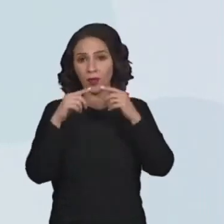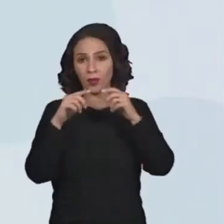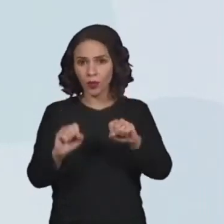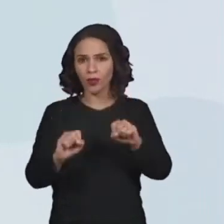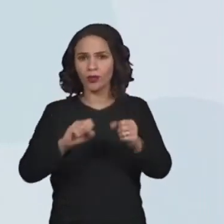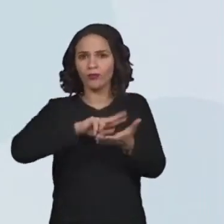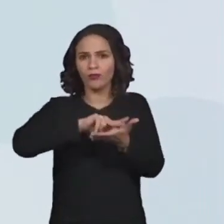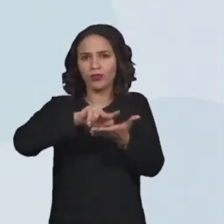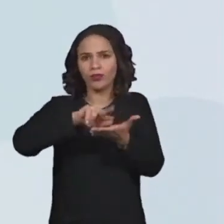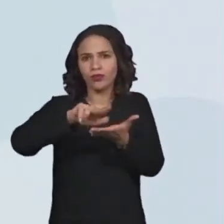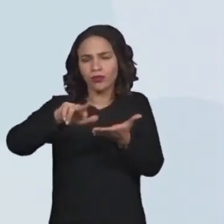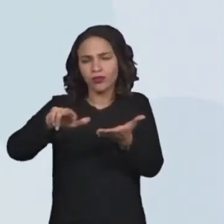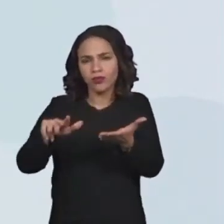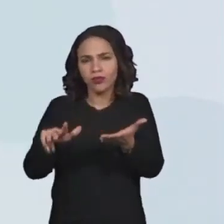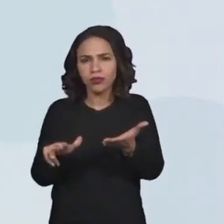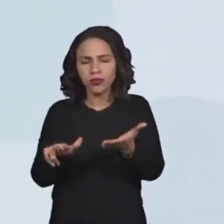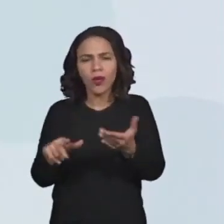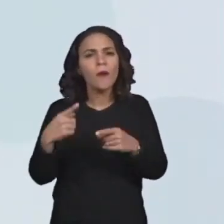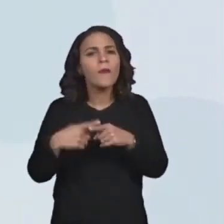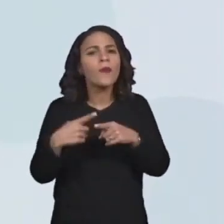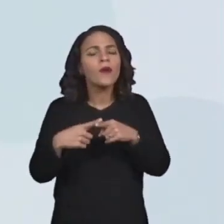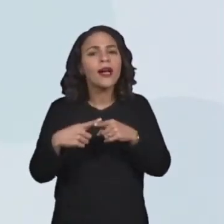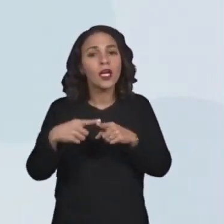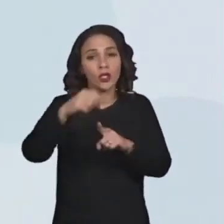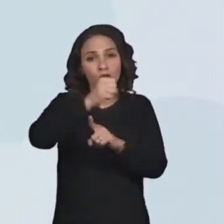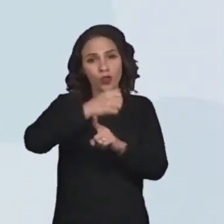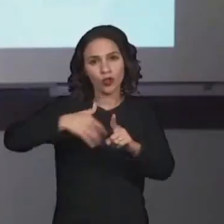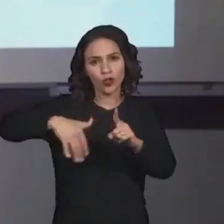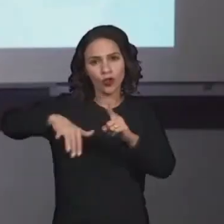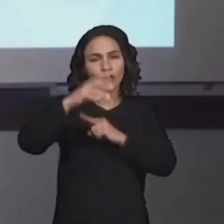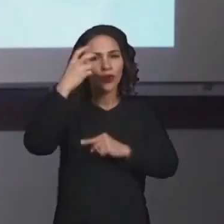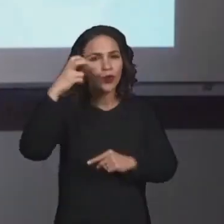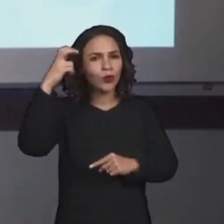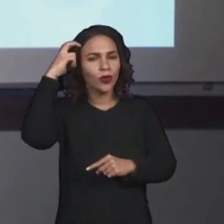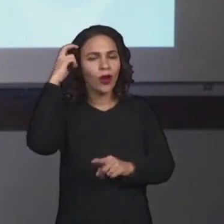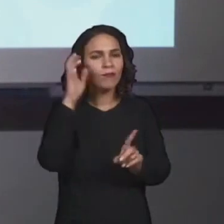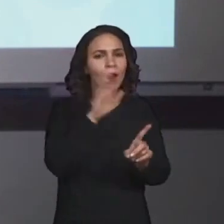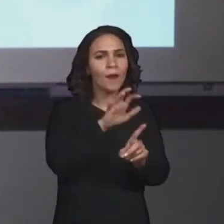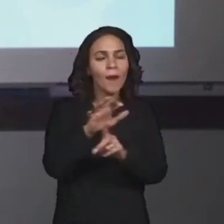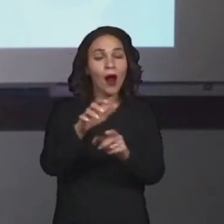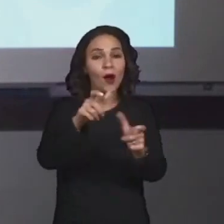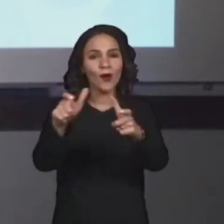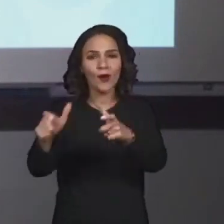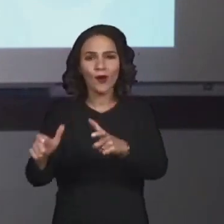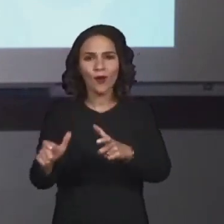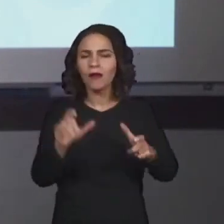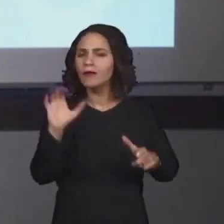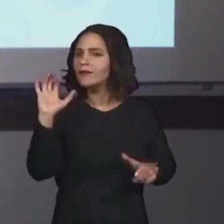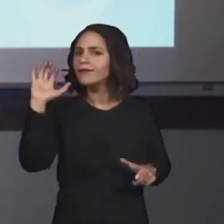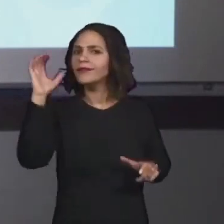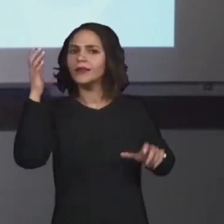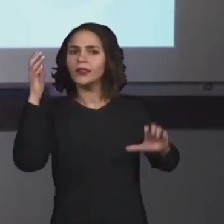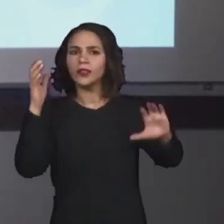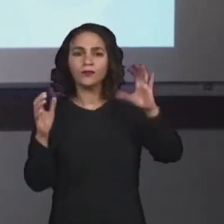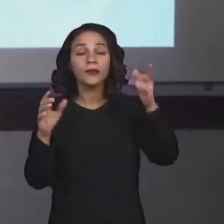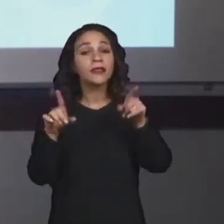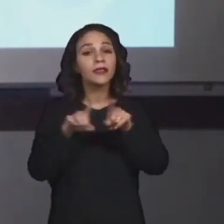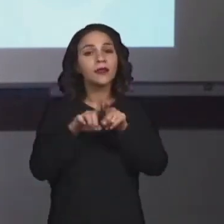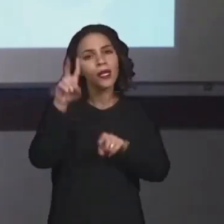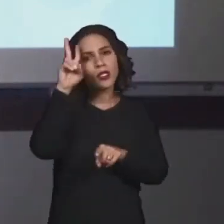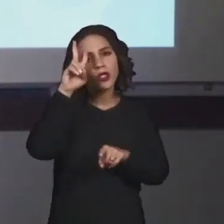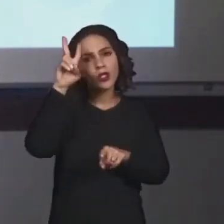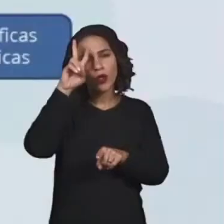na língua de acordo com as condições socioculturais, geográficas, situacionais e históricas